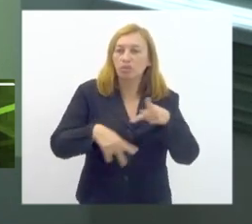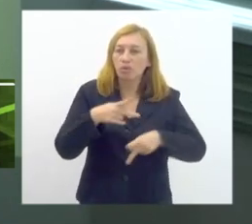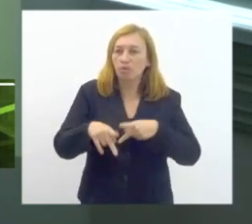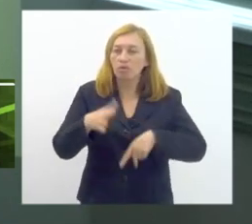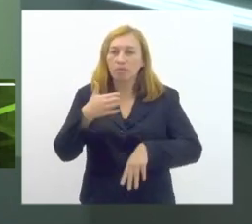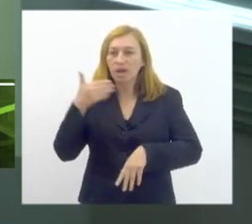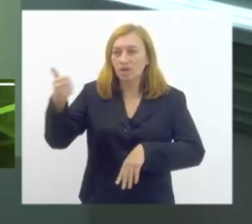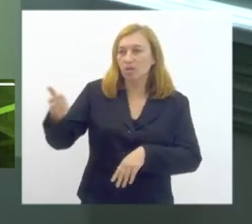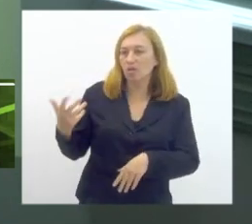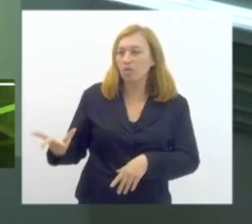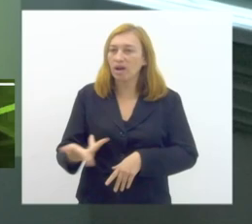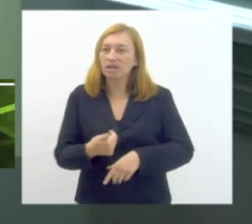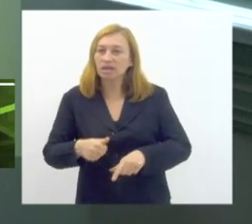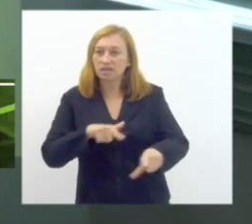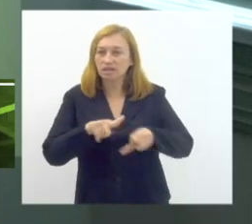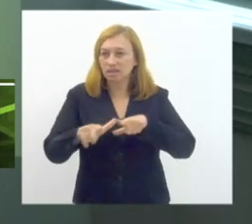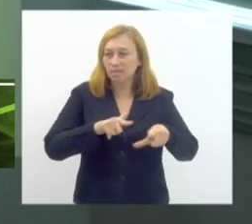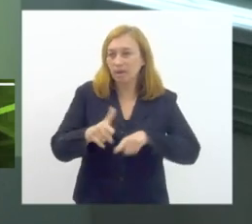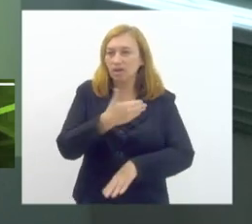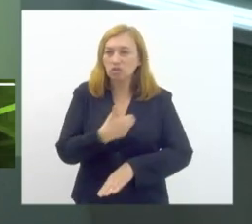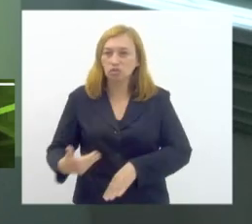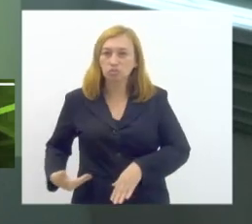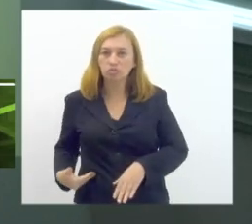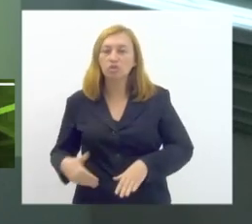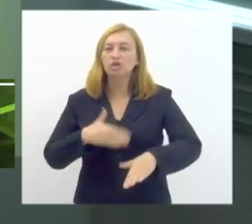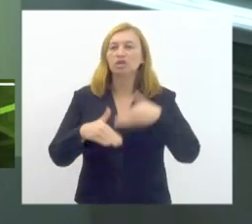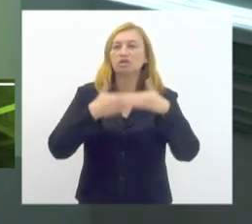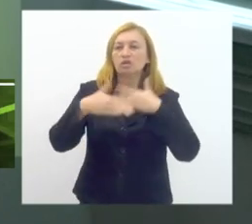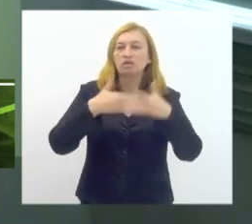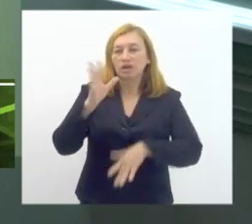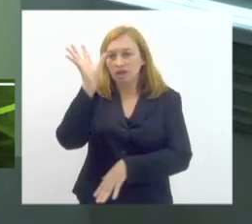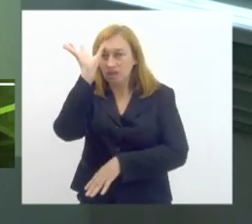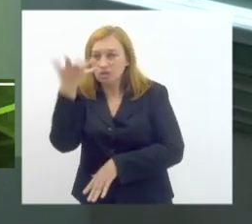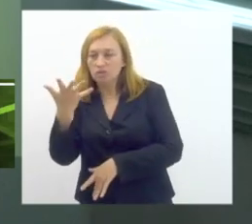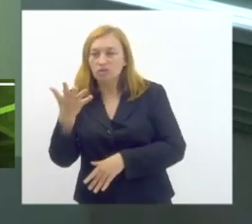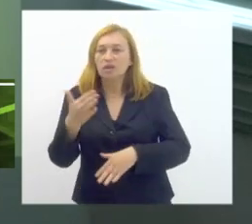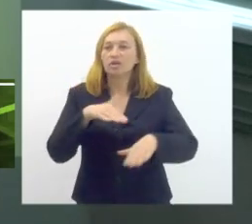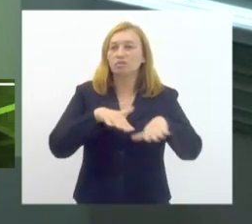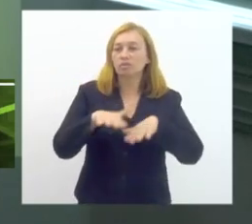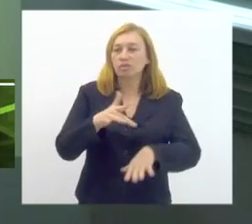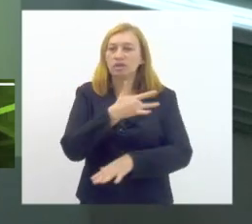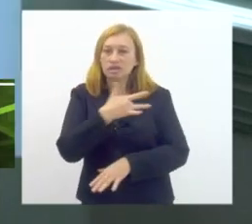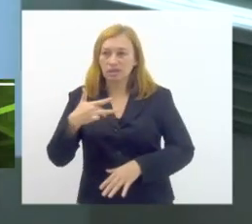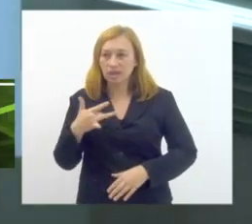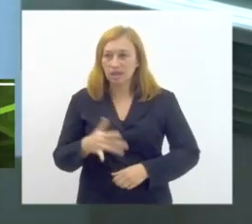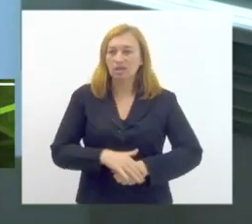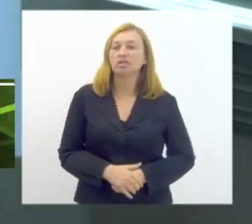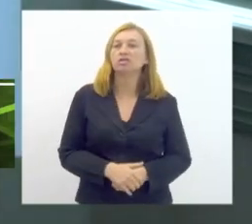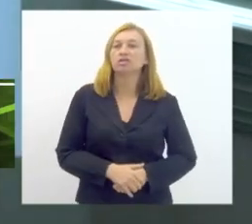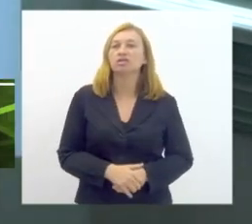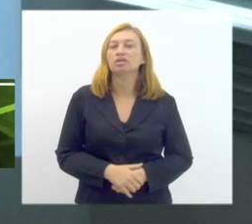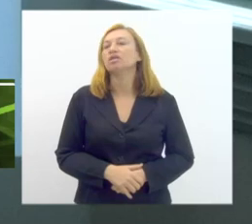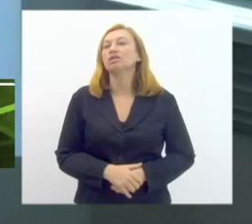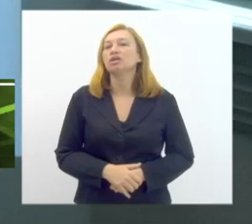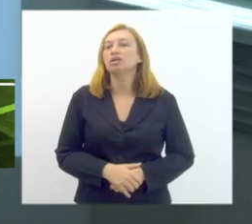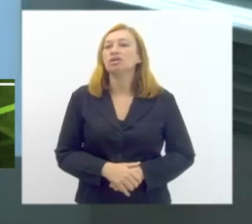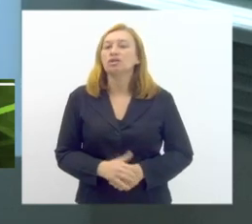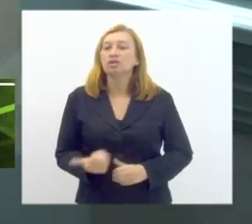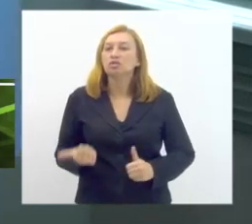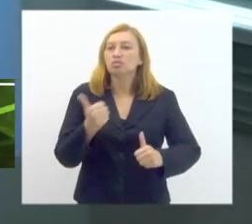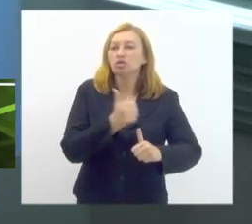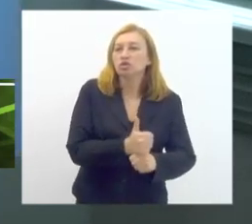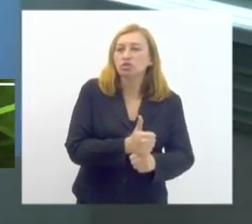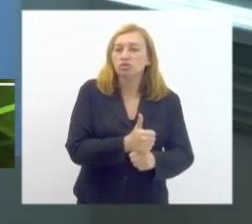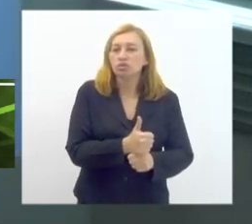melhor atendimento dos serviços públicos e desenvolver soluções em mobilidade sanitária. Ele substituiu os modelos de